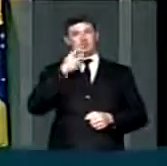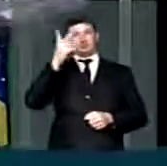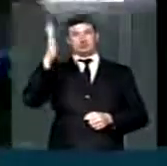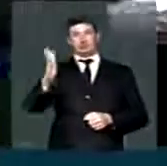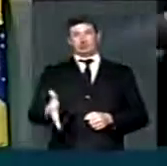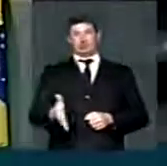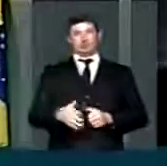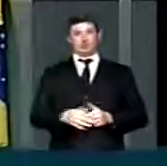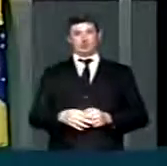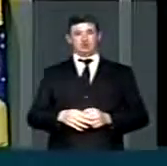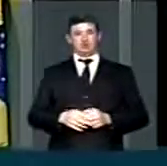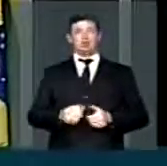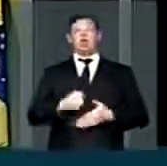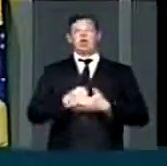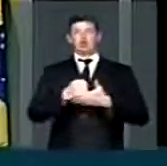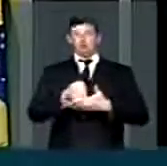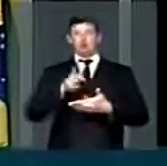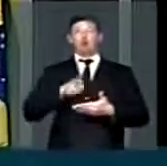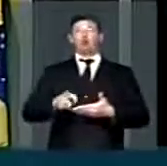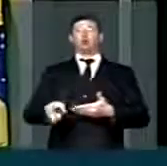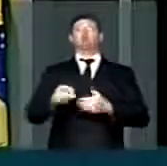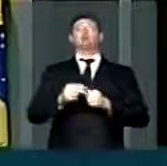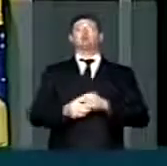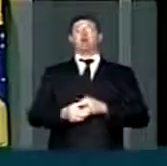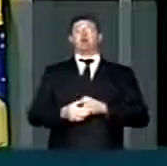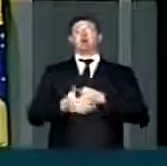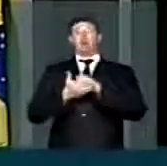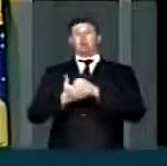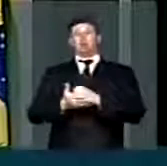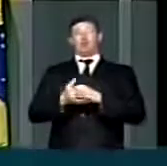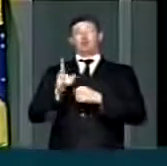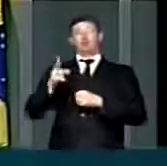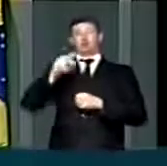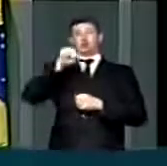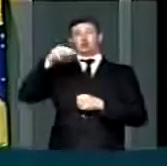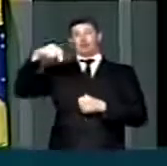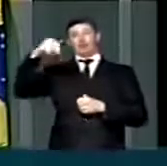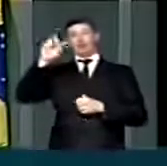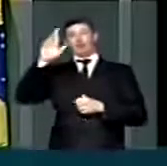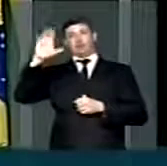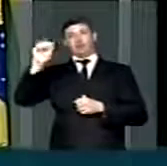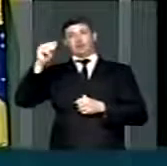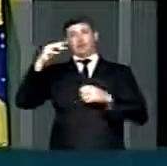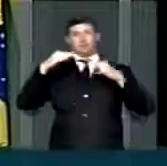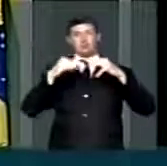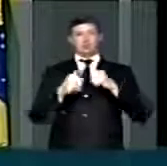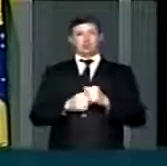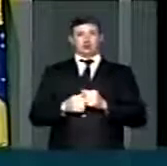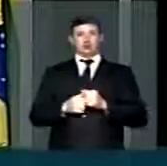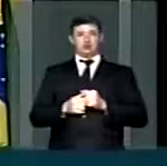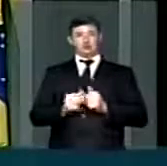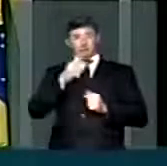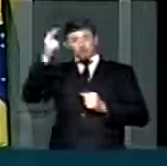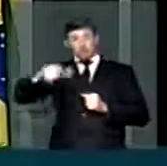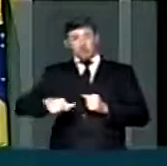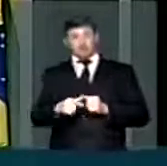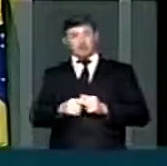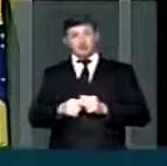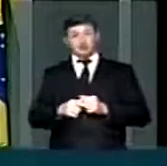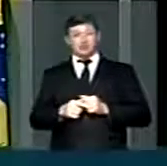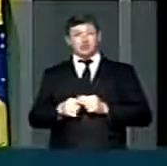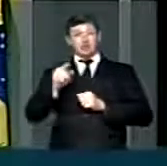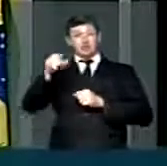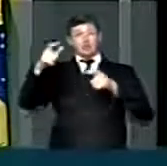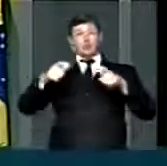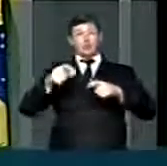declarou que apoia a prorrogação dos benefícios da Zona Franca de Manaus. E disse mais, que a Zona Franca é uma área